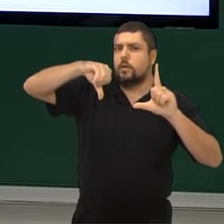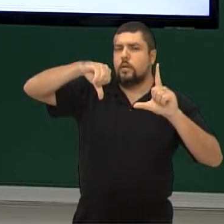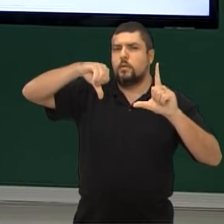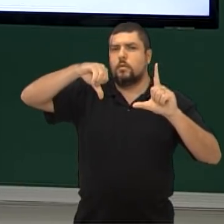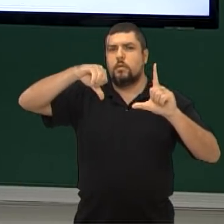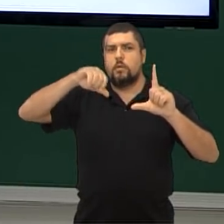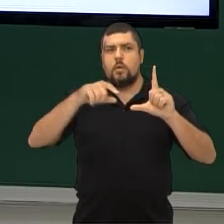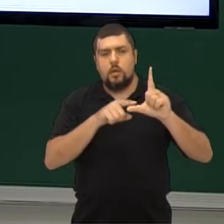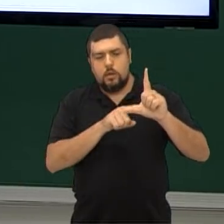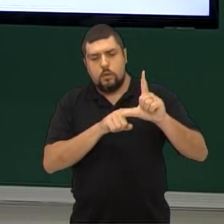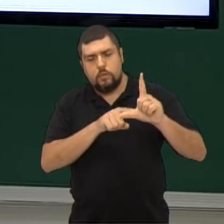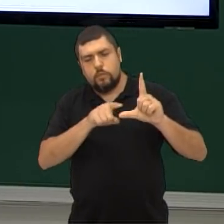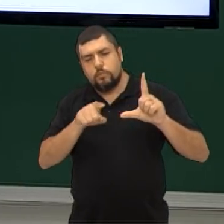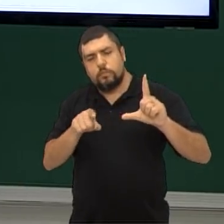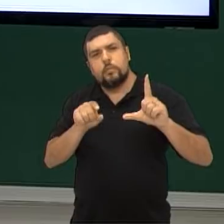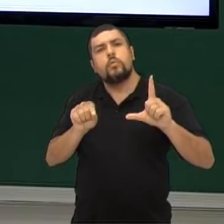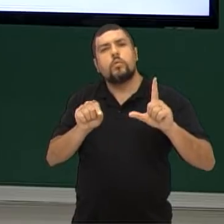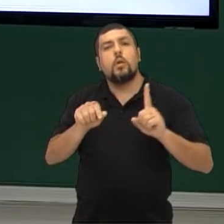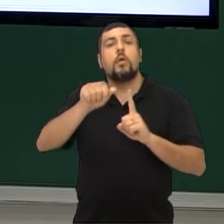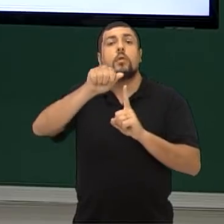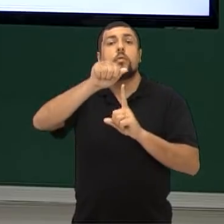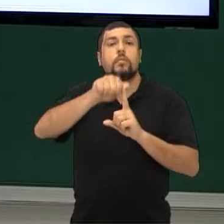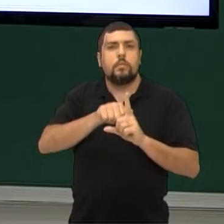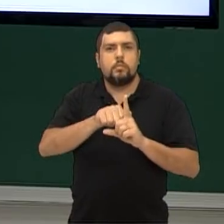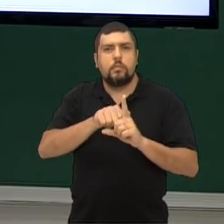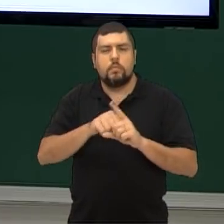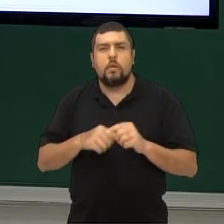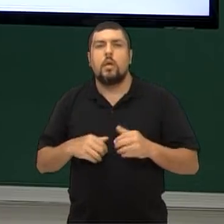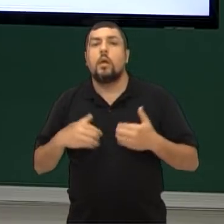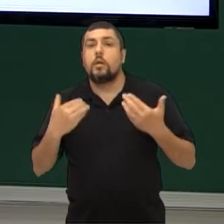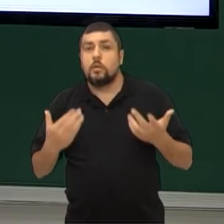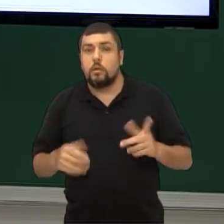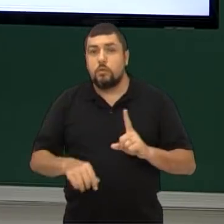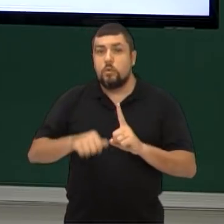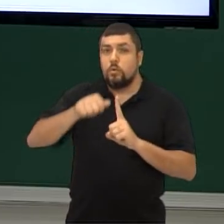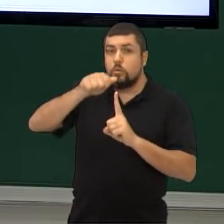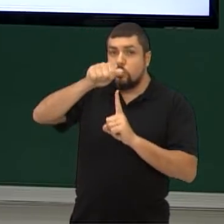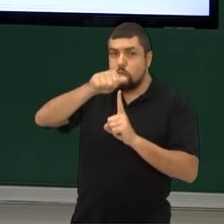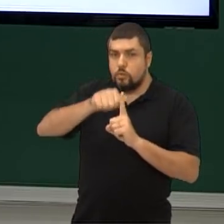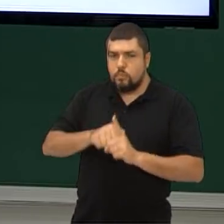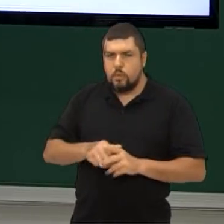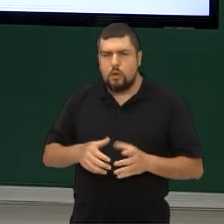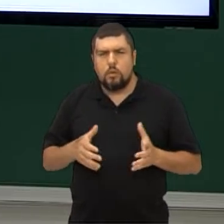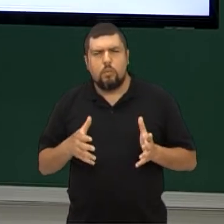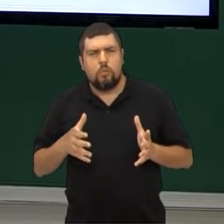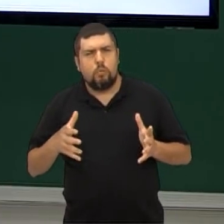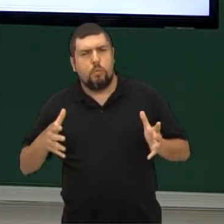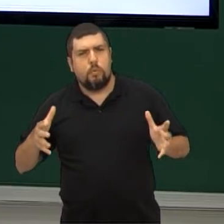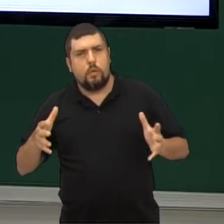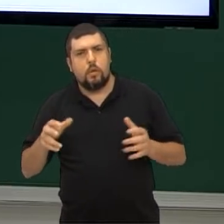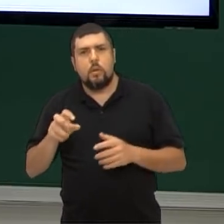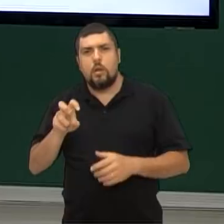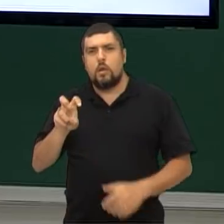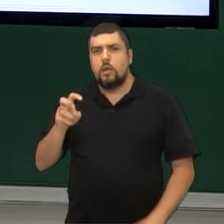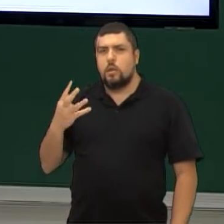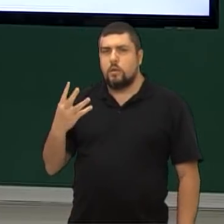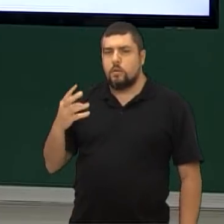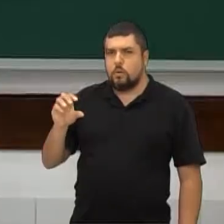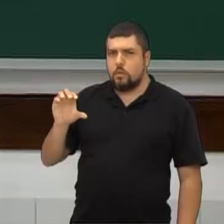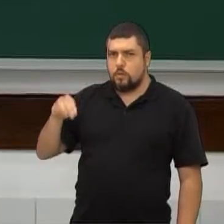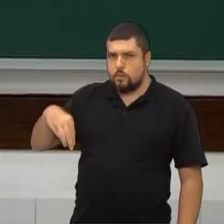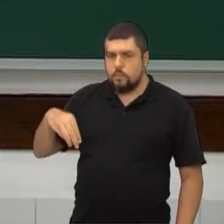próximo ponto de interesse é o 1 mês. Em 1 mês, ele vai ter, em média, 54 centímetros.